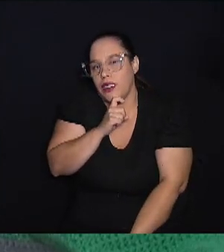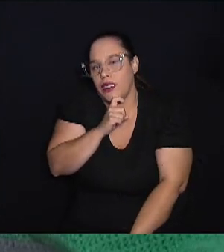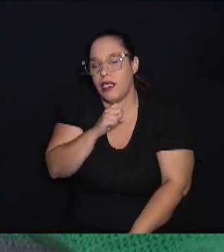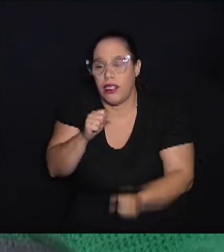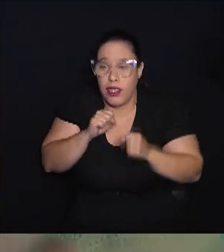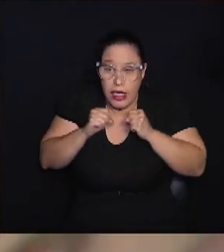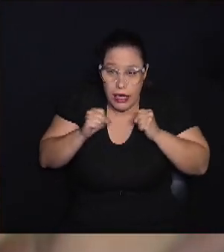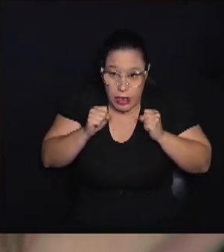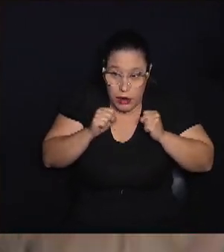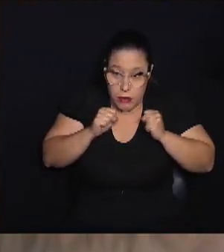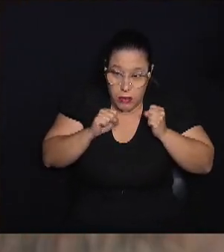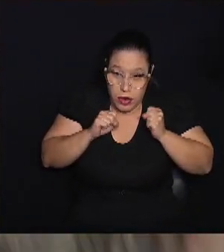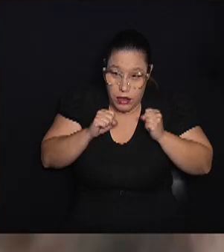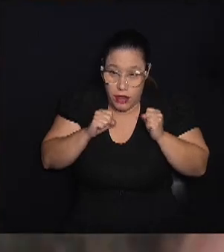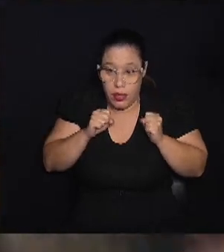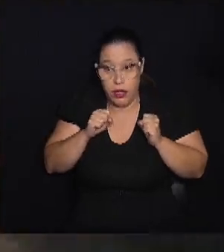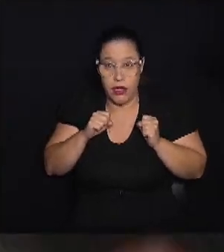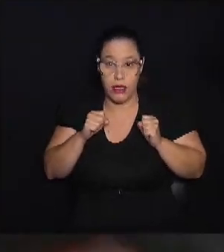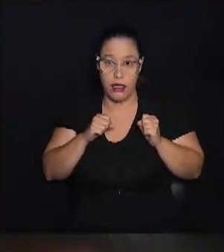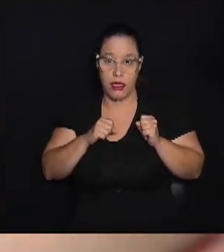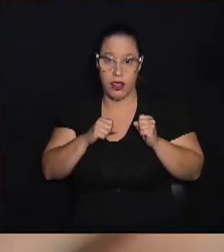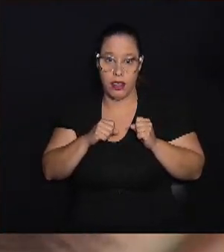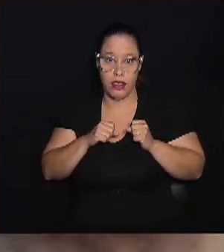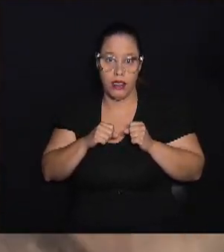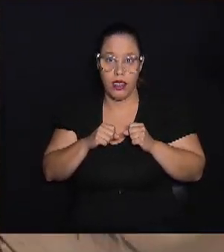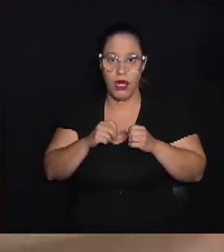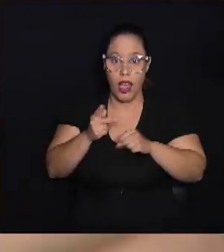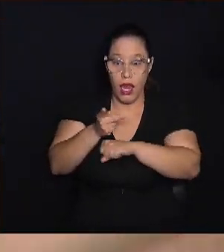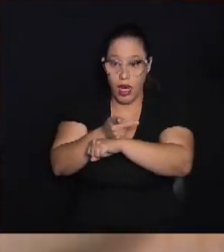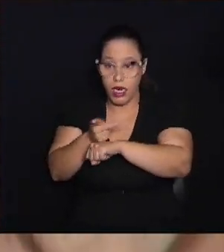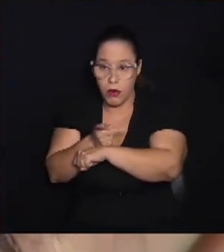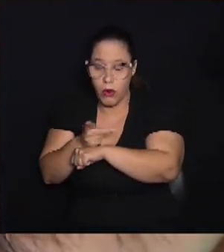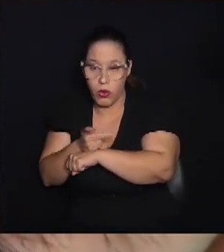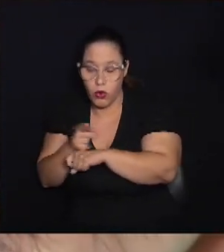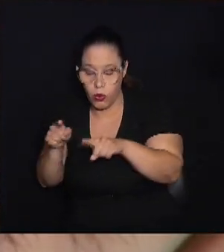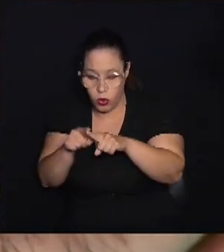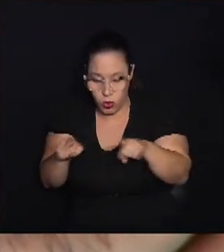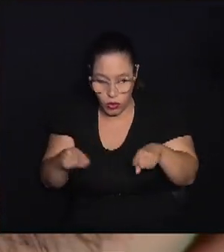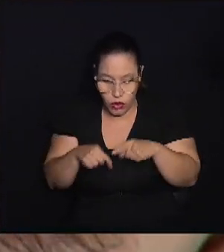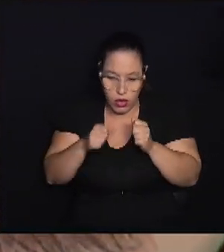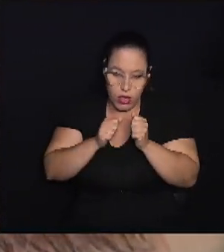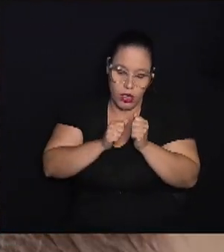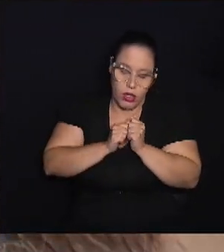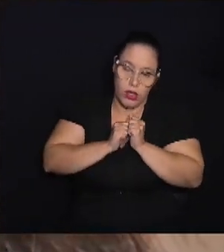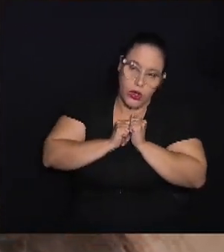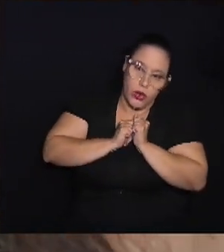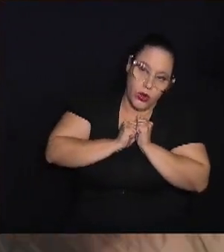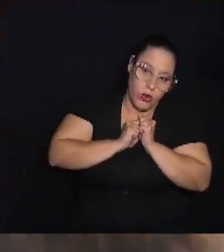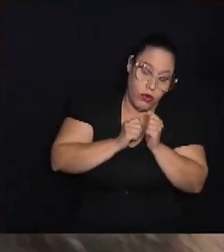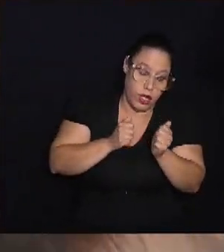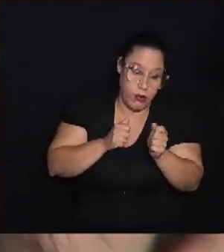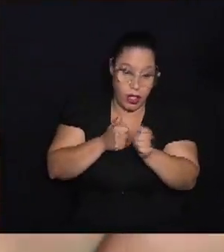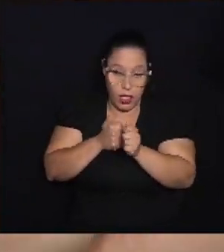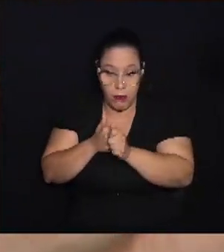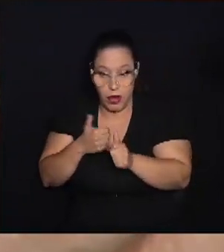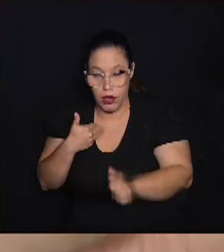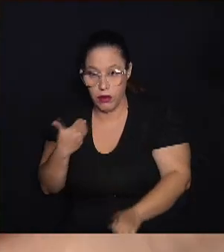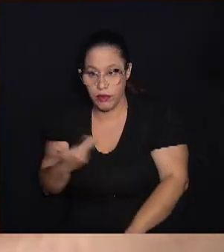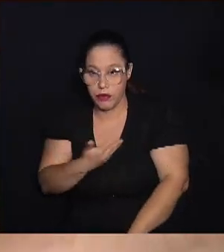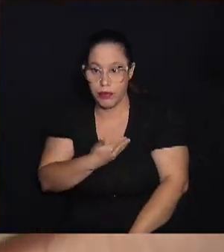tremer, tá? E eles naturalmente procuram lugares mais quentinhos, ficam mais próximos da gente. No caso dos animais que